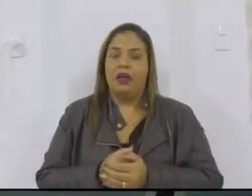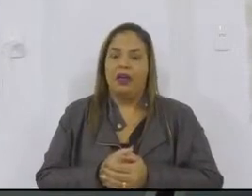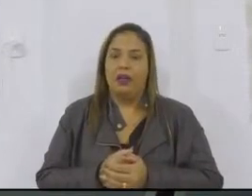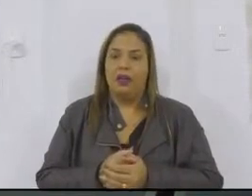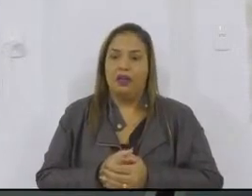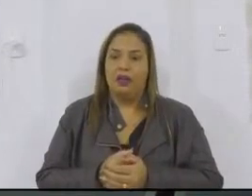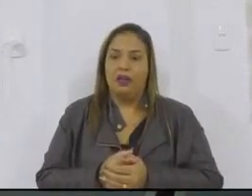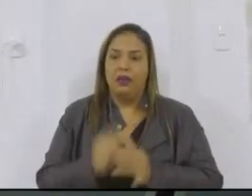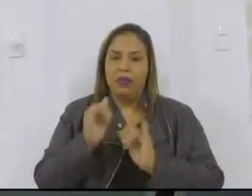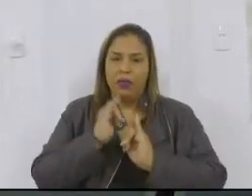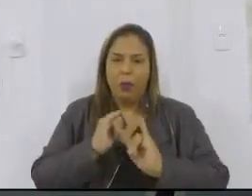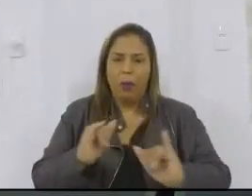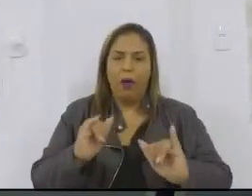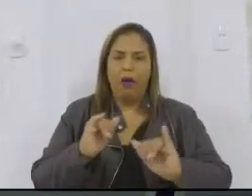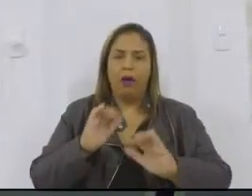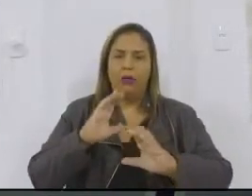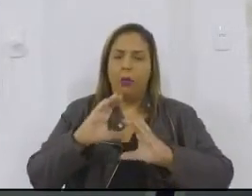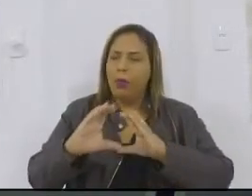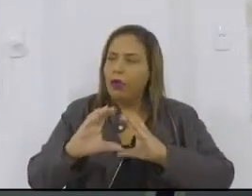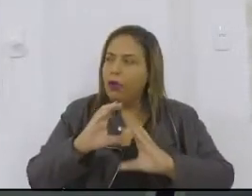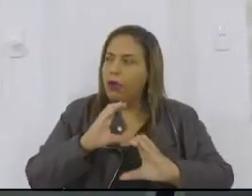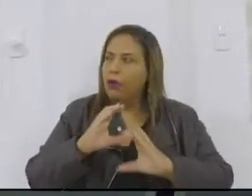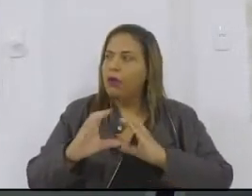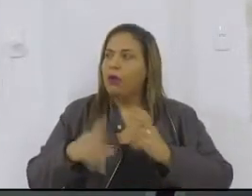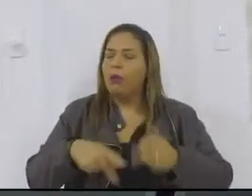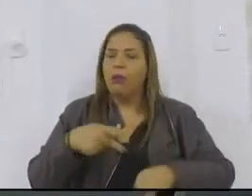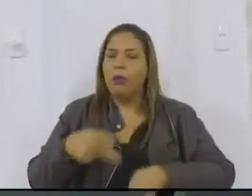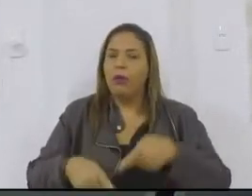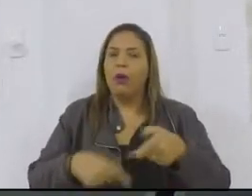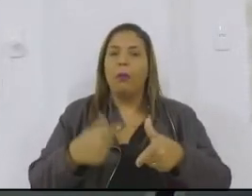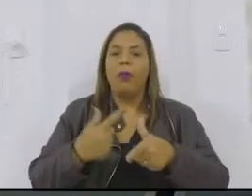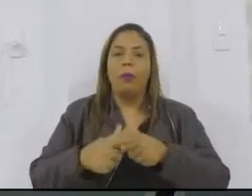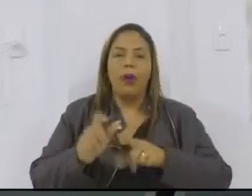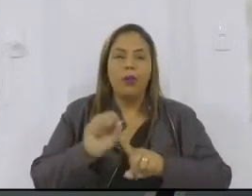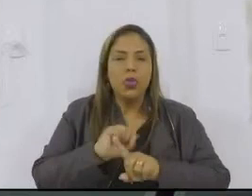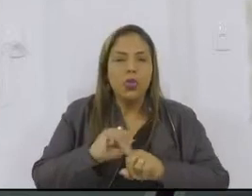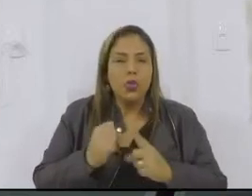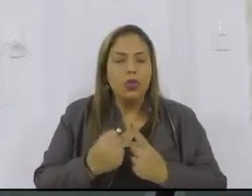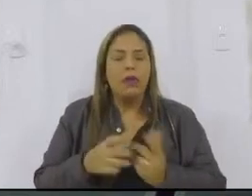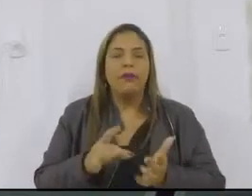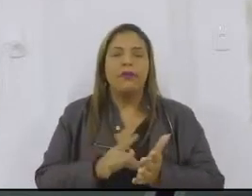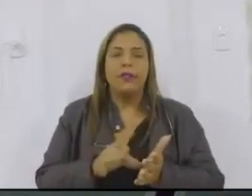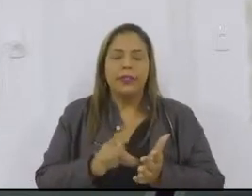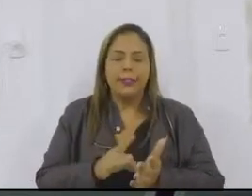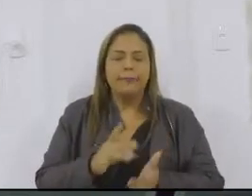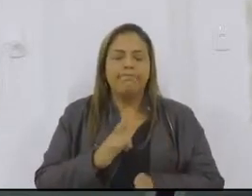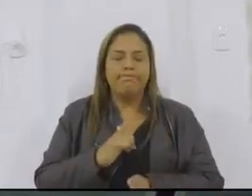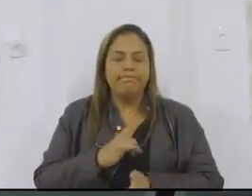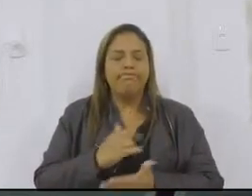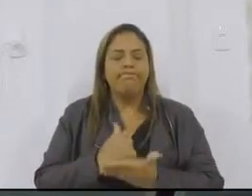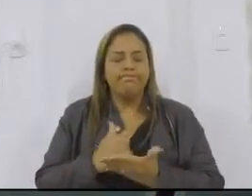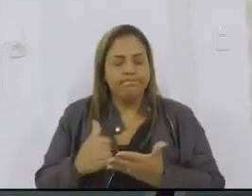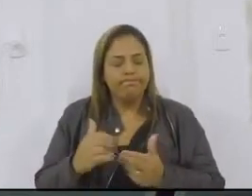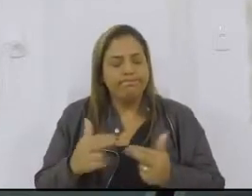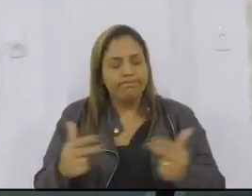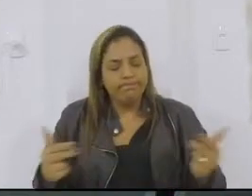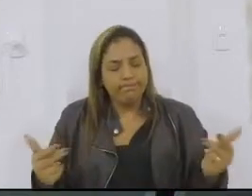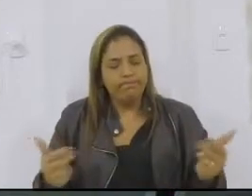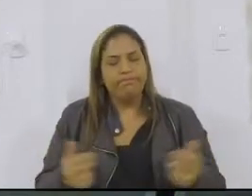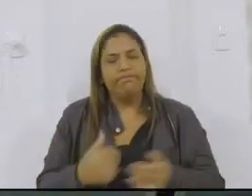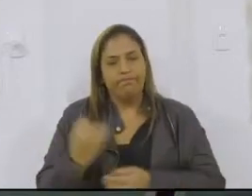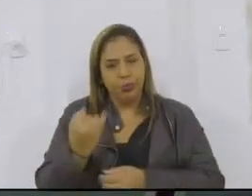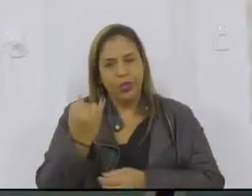né? Informando a população, né? Do problema social que realmente são as drogas. É muito